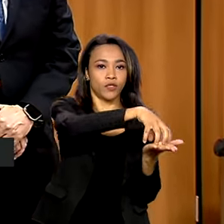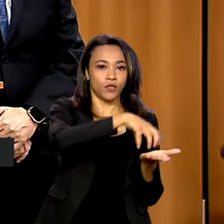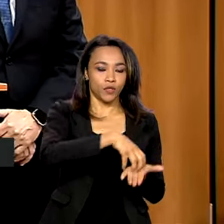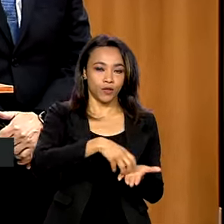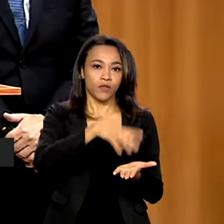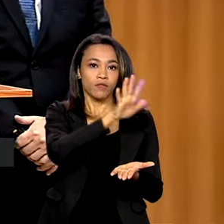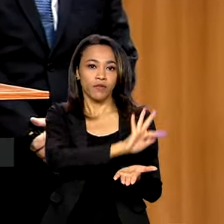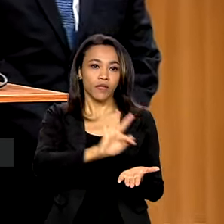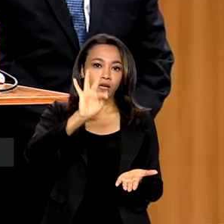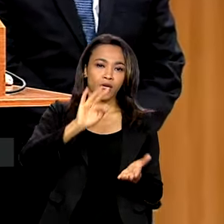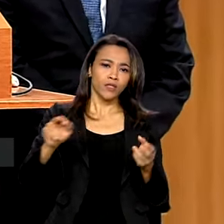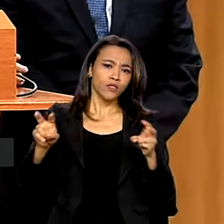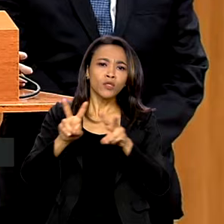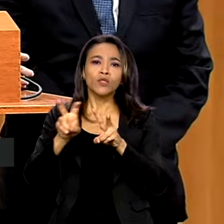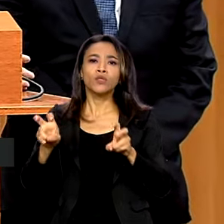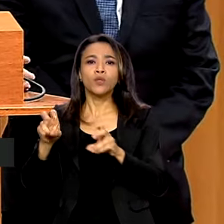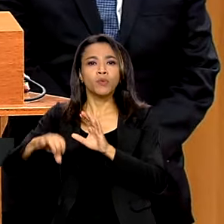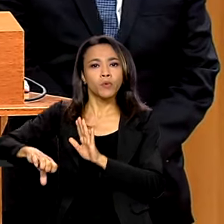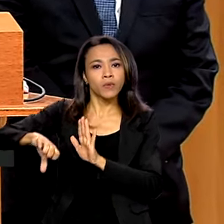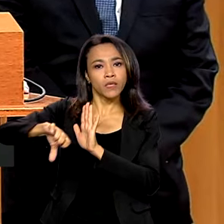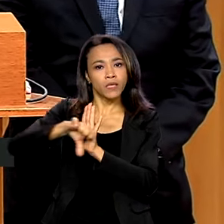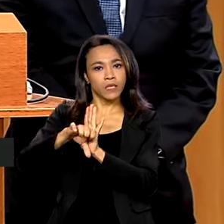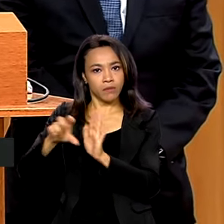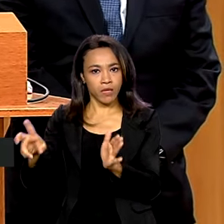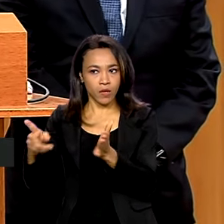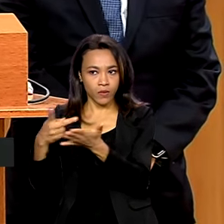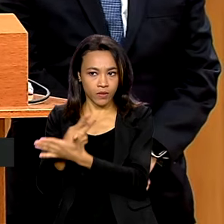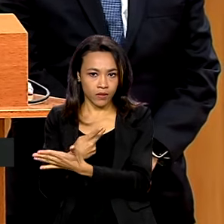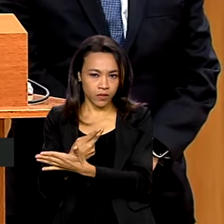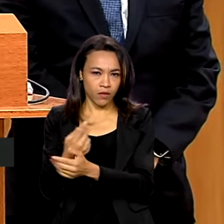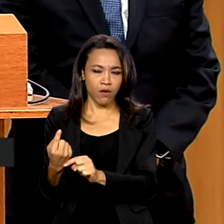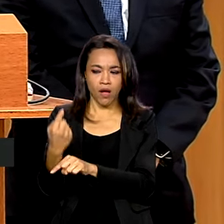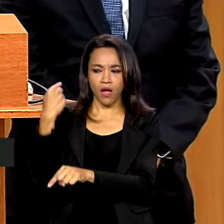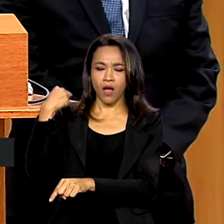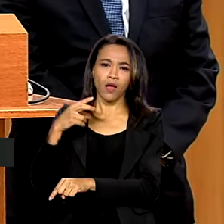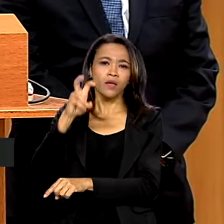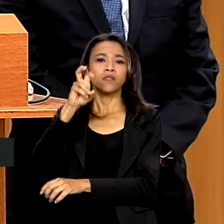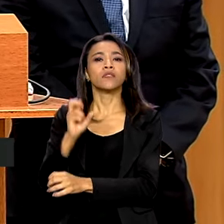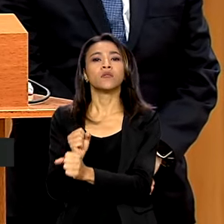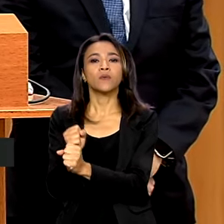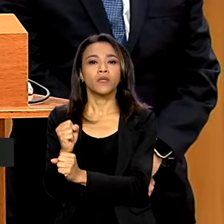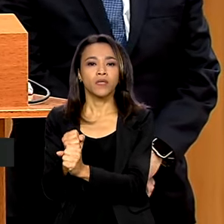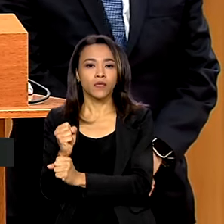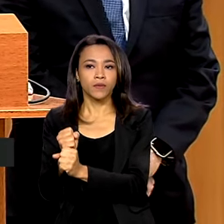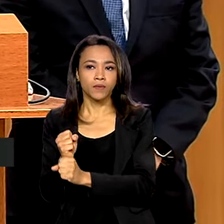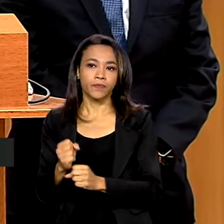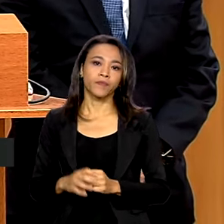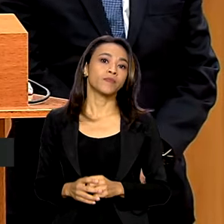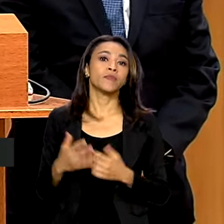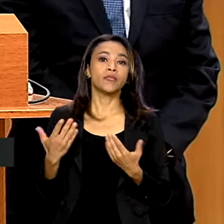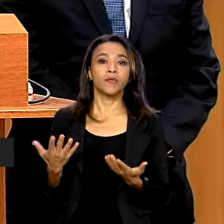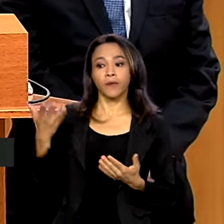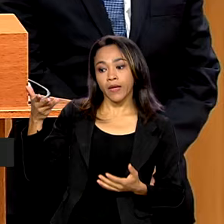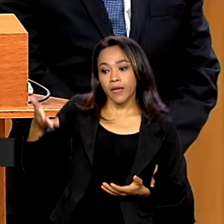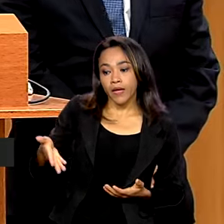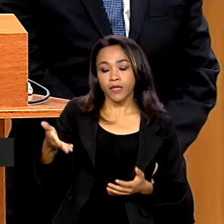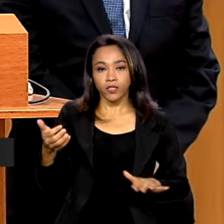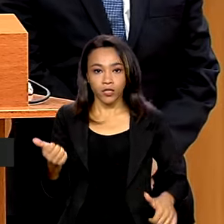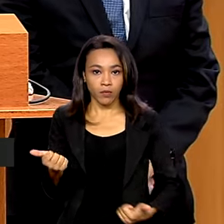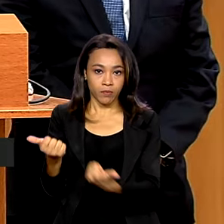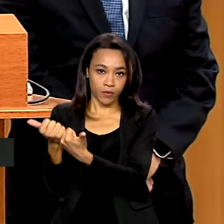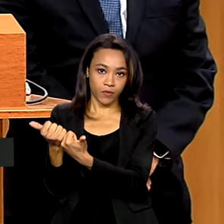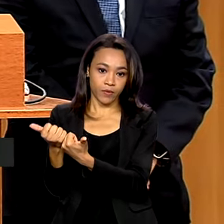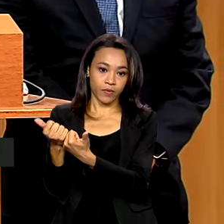terrível crime, decorrido já há 5 anos. Essa colaboração, hoje, se